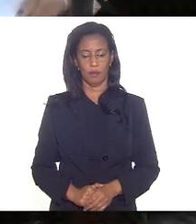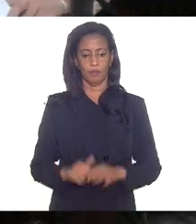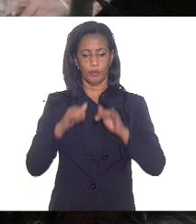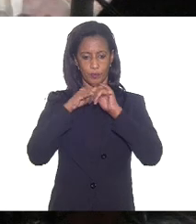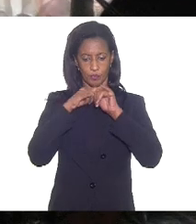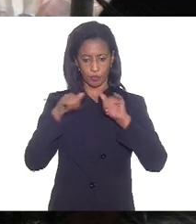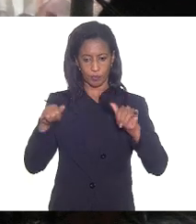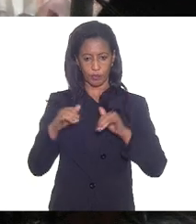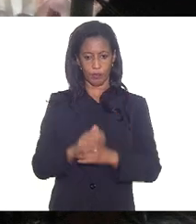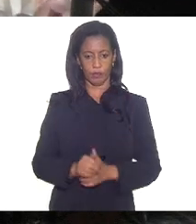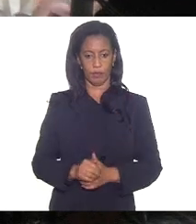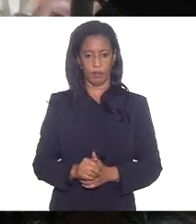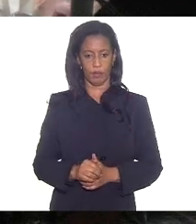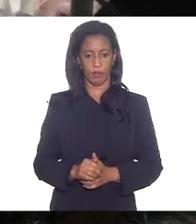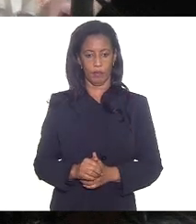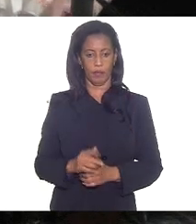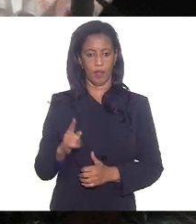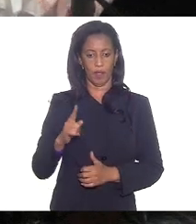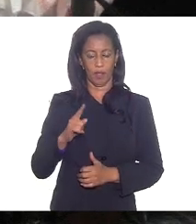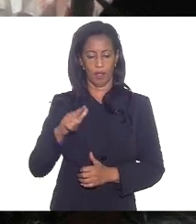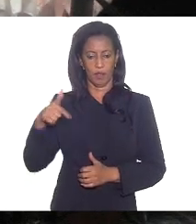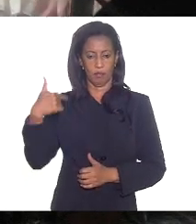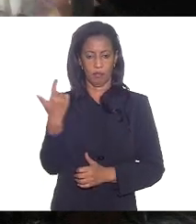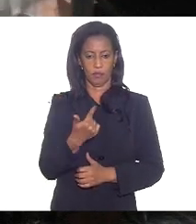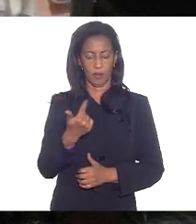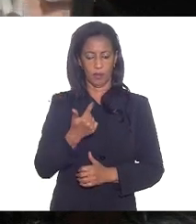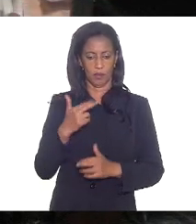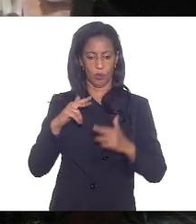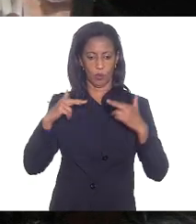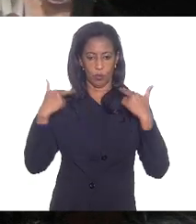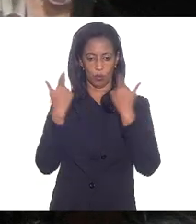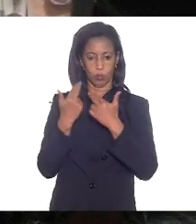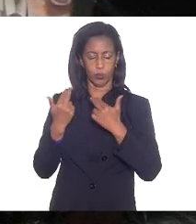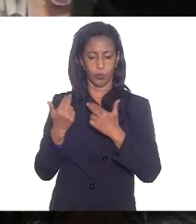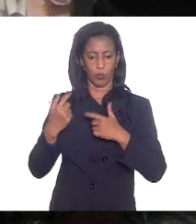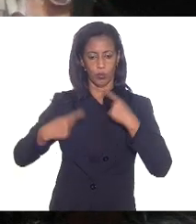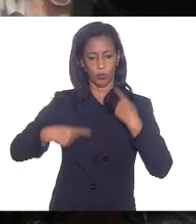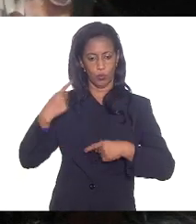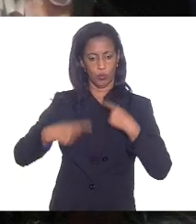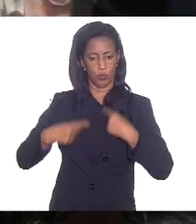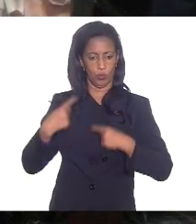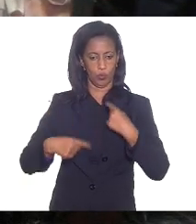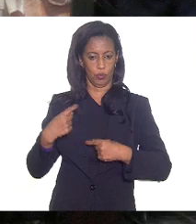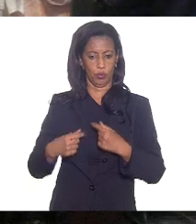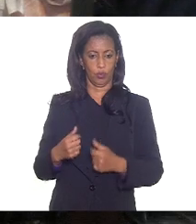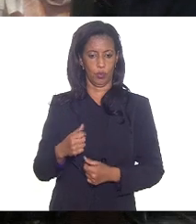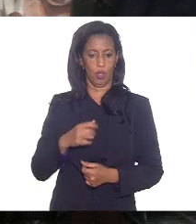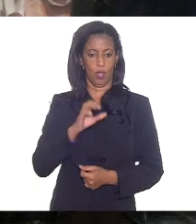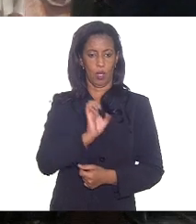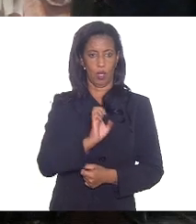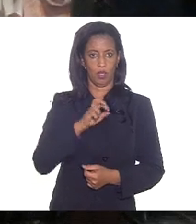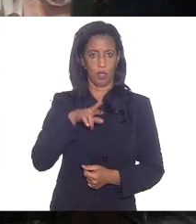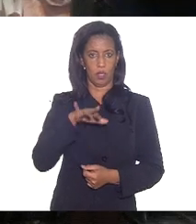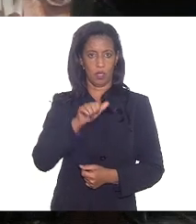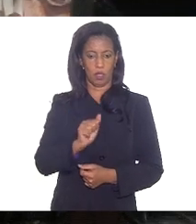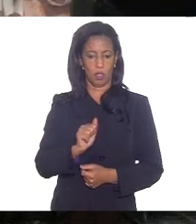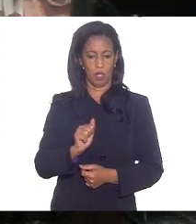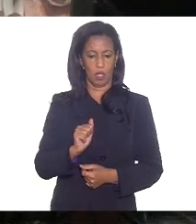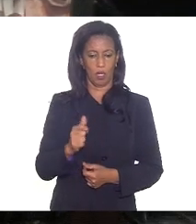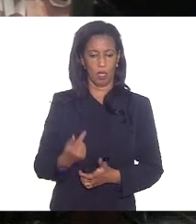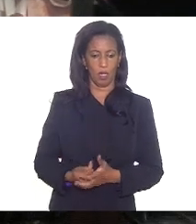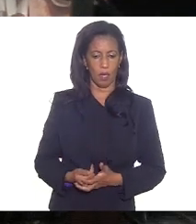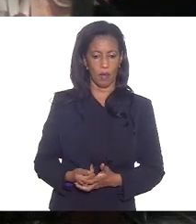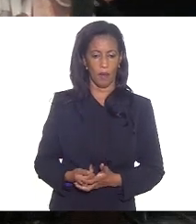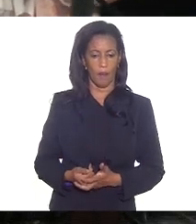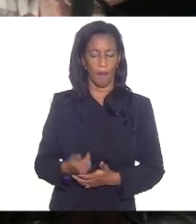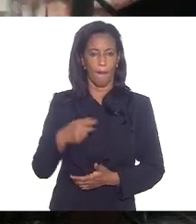Anuncio, em tramitação ordinária, segunda discussão, projeto de lei 4172 de 21, de autoria da deputada Célia Jordão, que declara patrimônio histórico